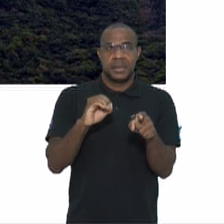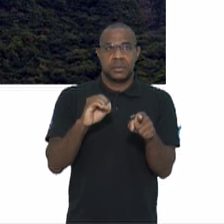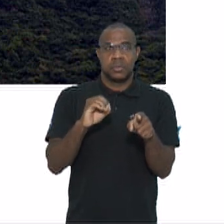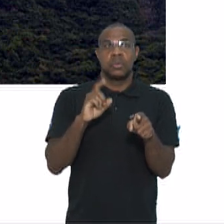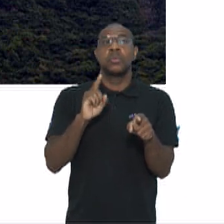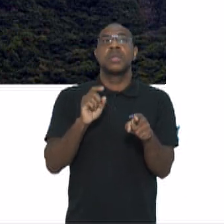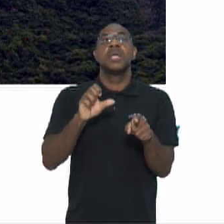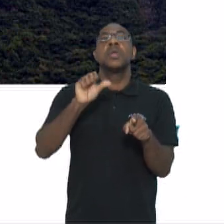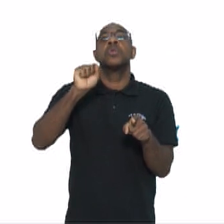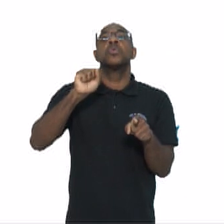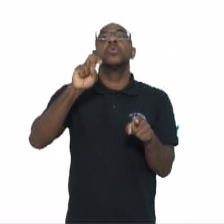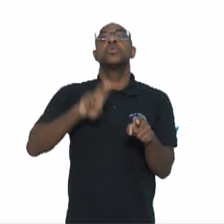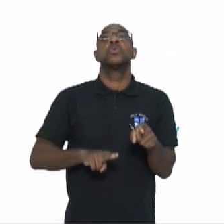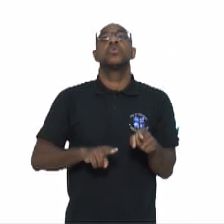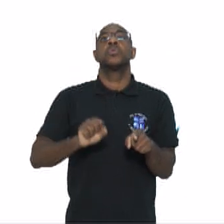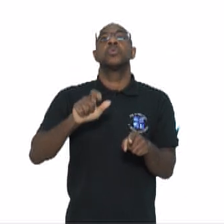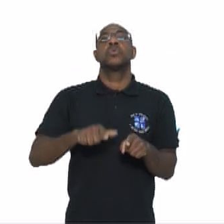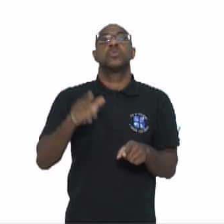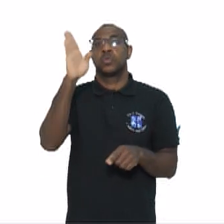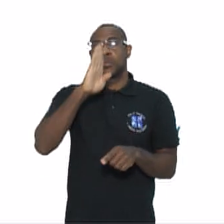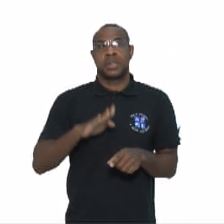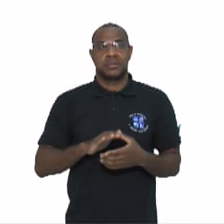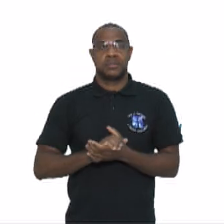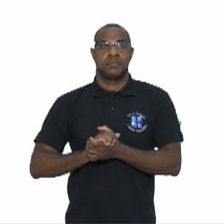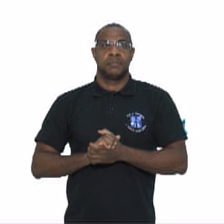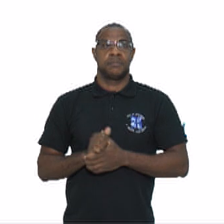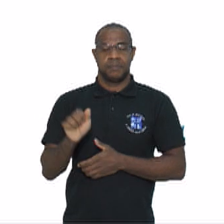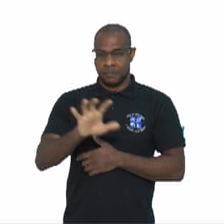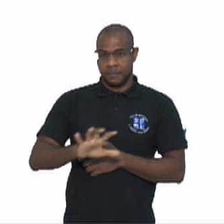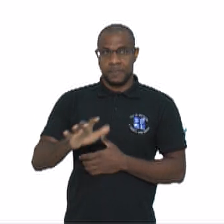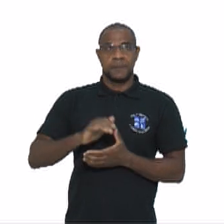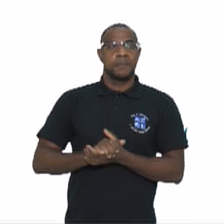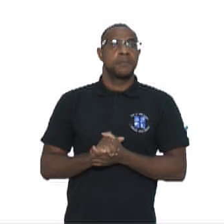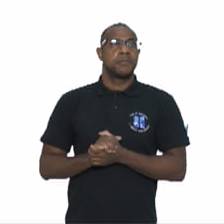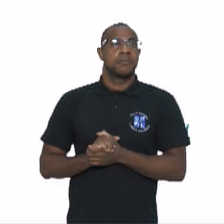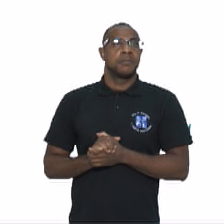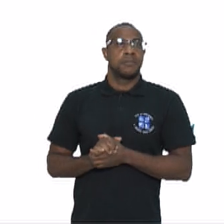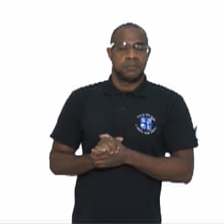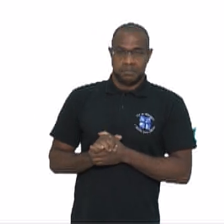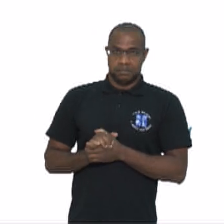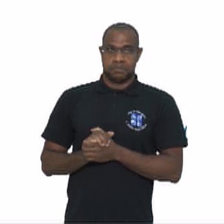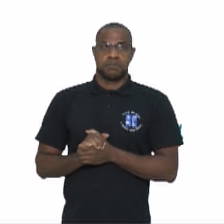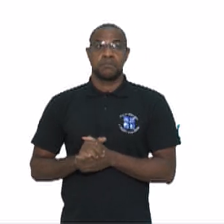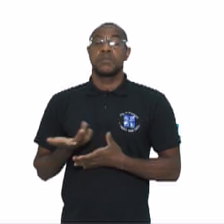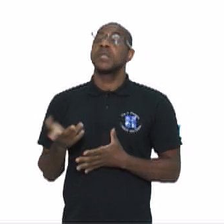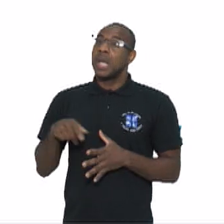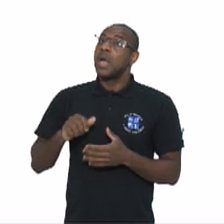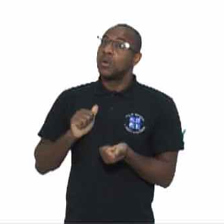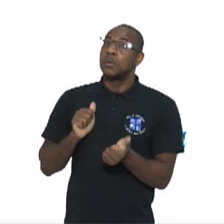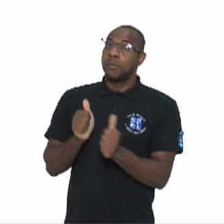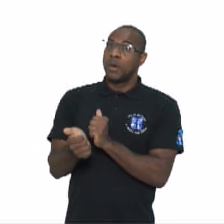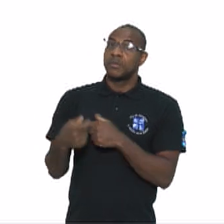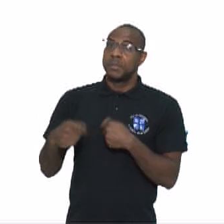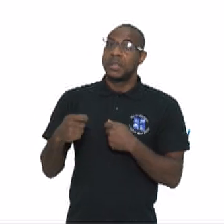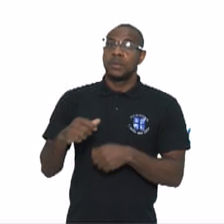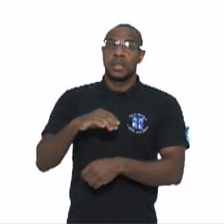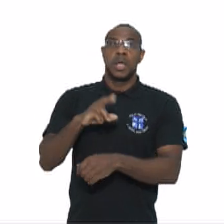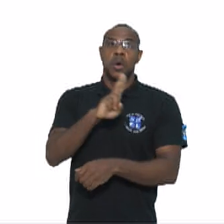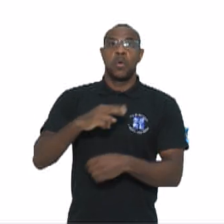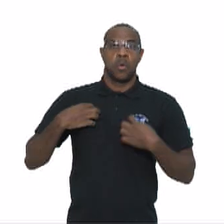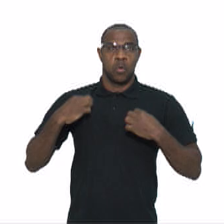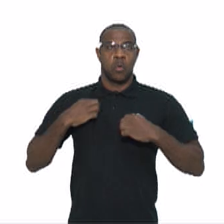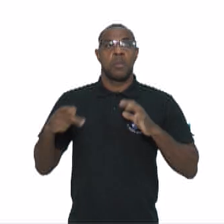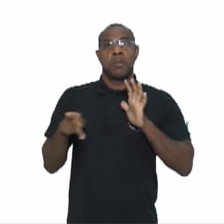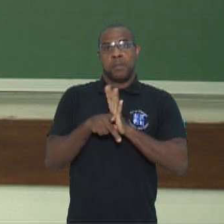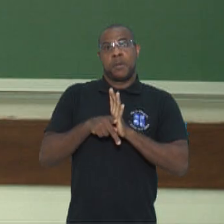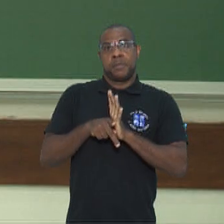sul do Brasil. Bem, é um esporte que exige a utilização de equipamentos específicos, né? Não pode sair